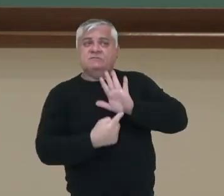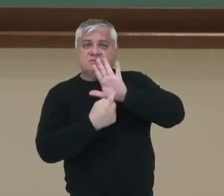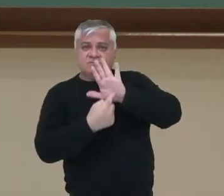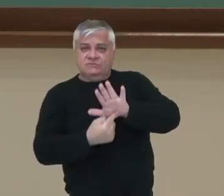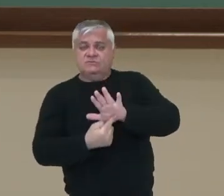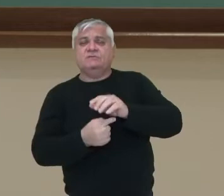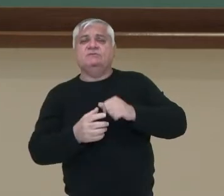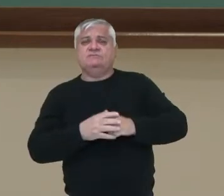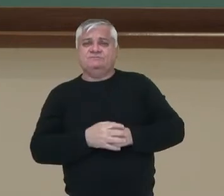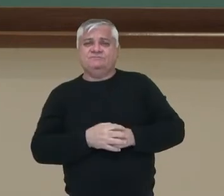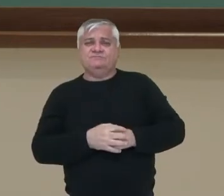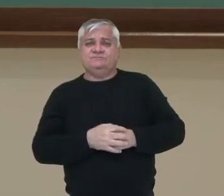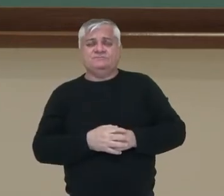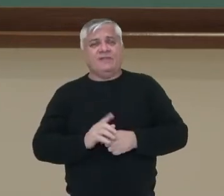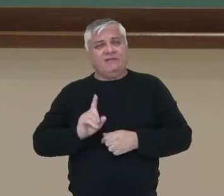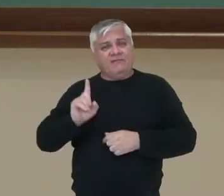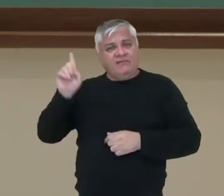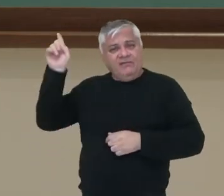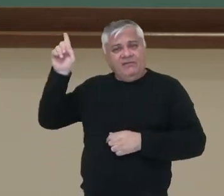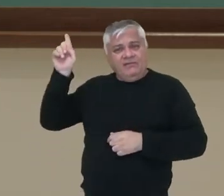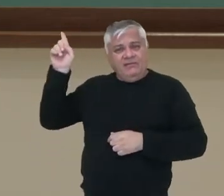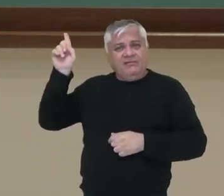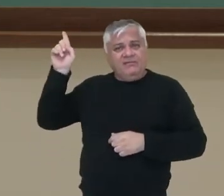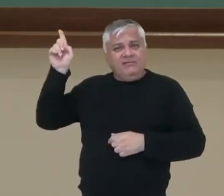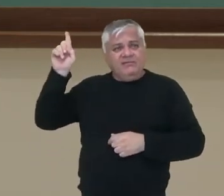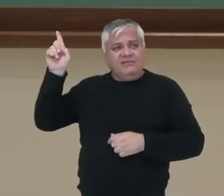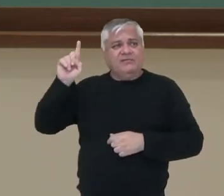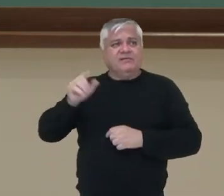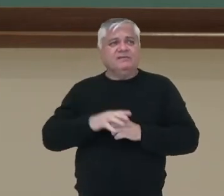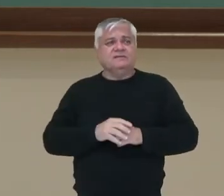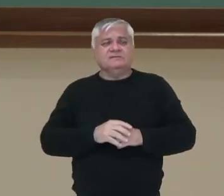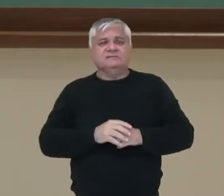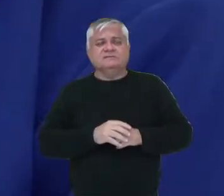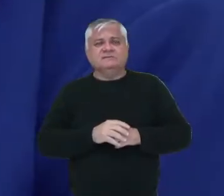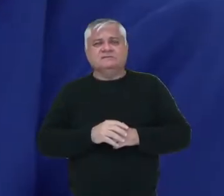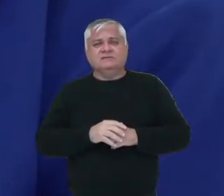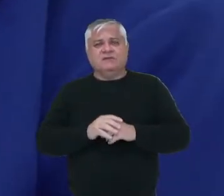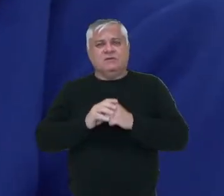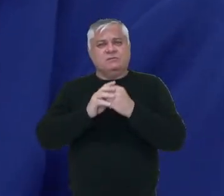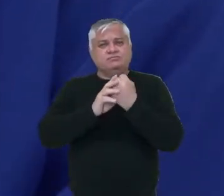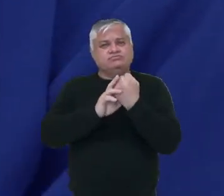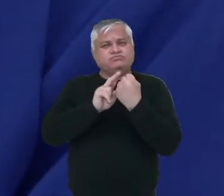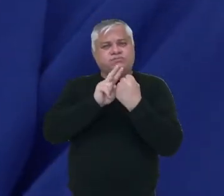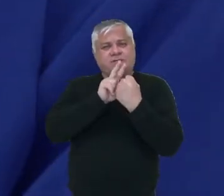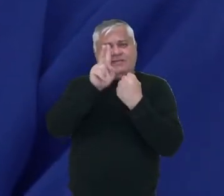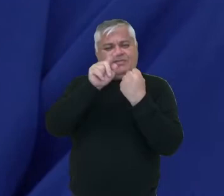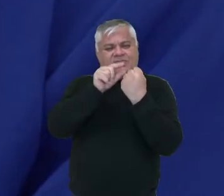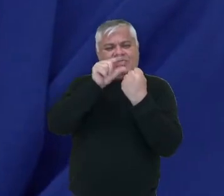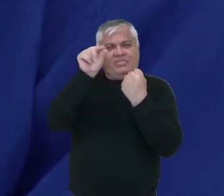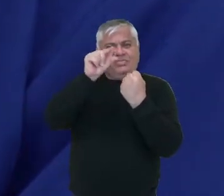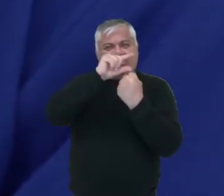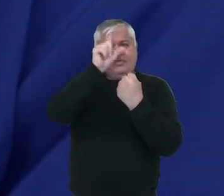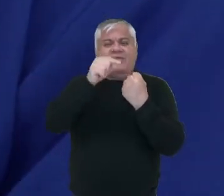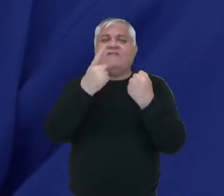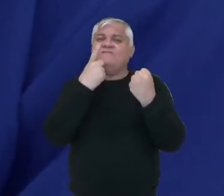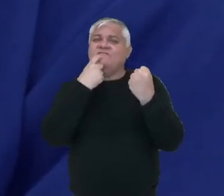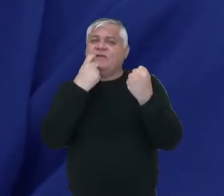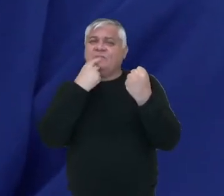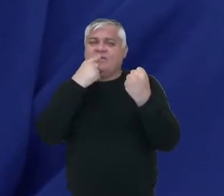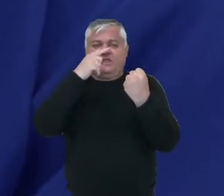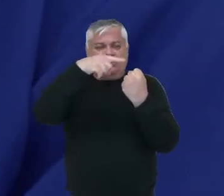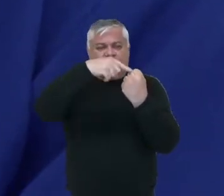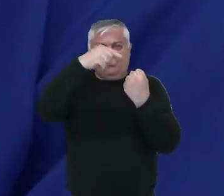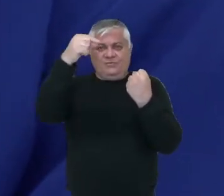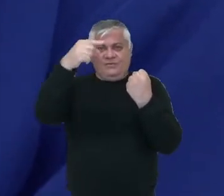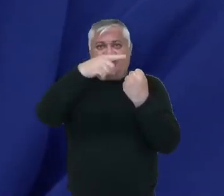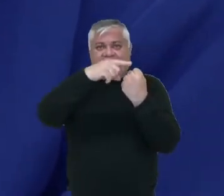né? Esse aqui seria o coração fechadinho, né? Com os seus vasos sanguíneos ali. O que está em vermelho seria a